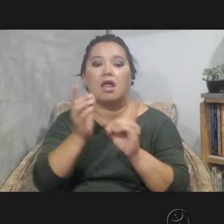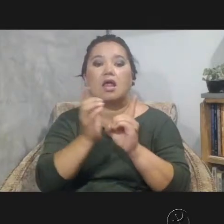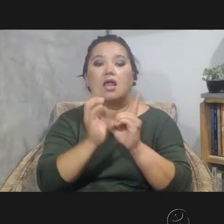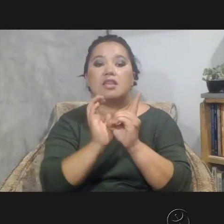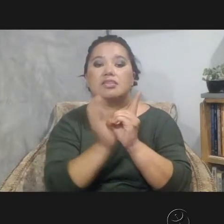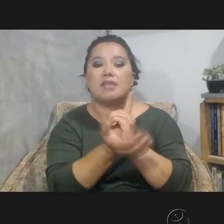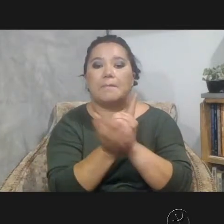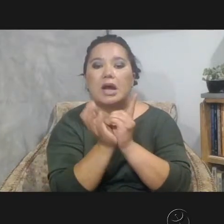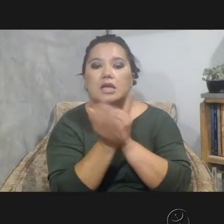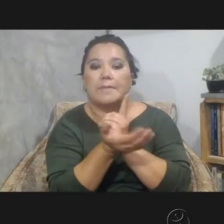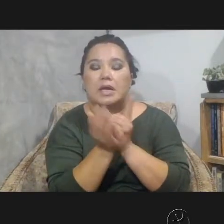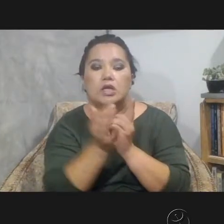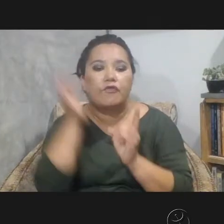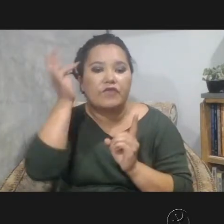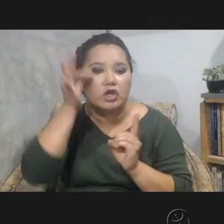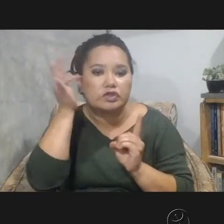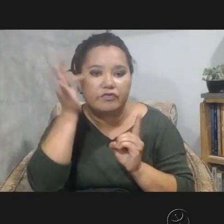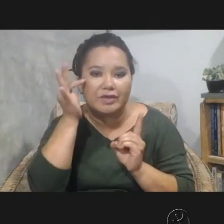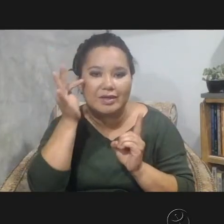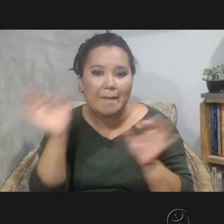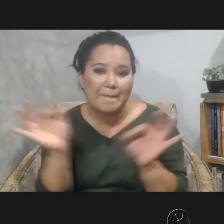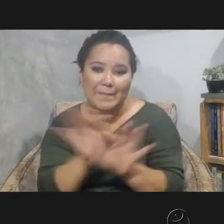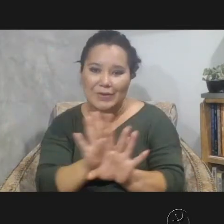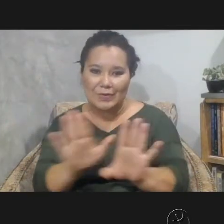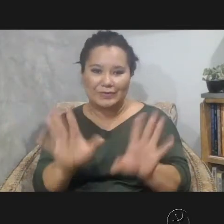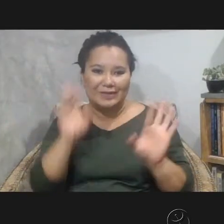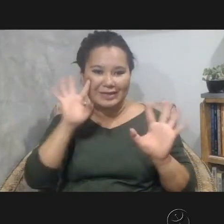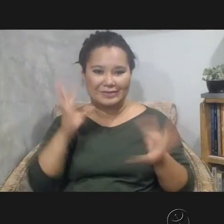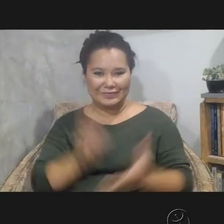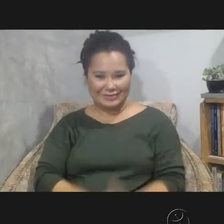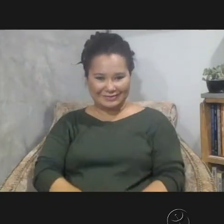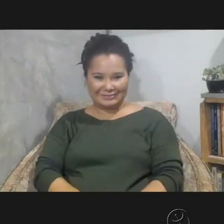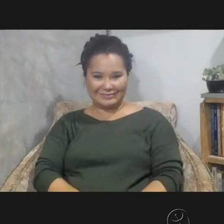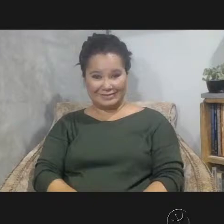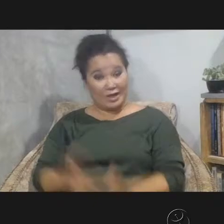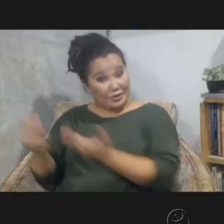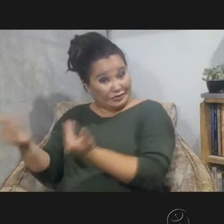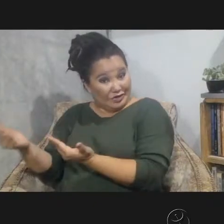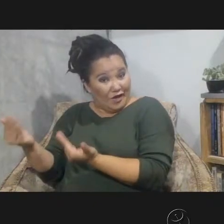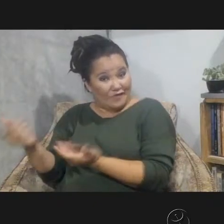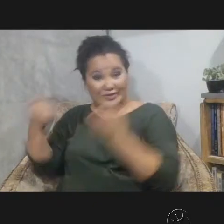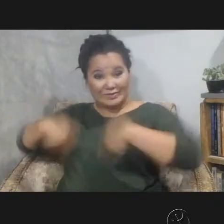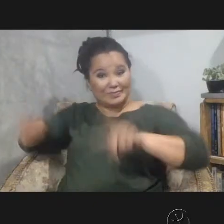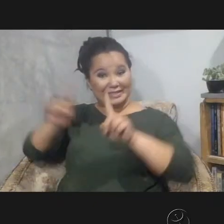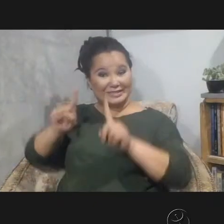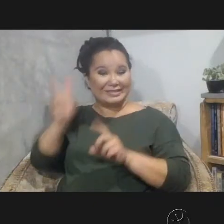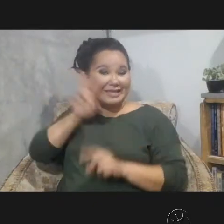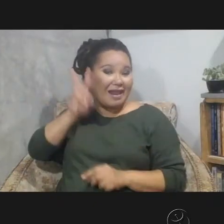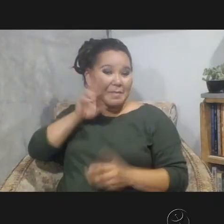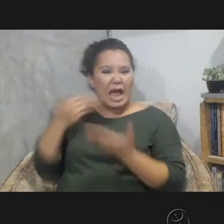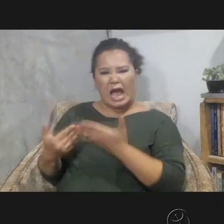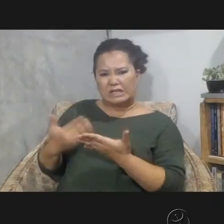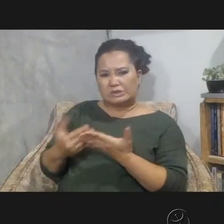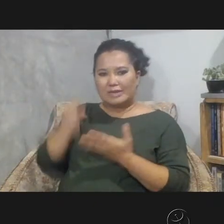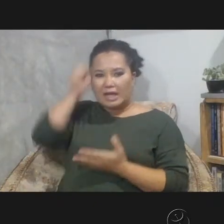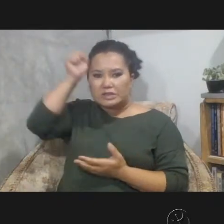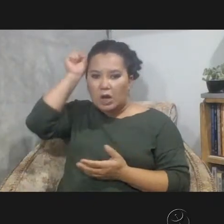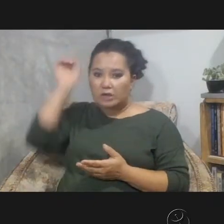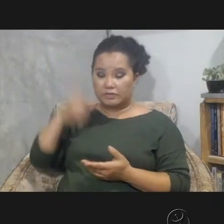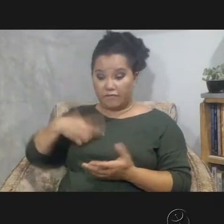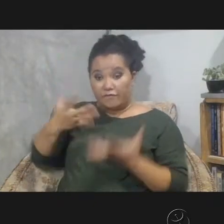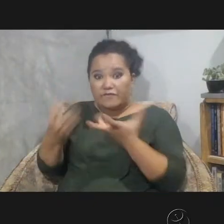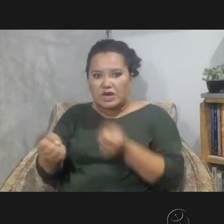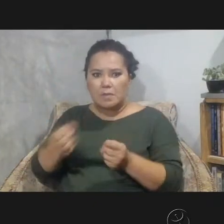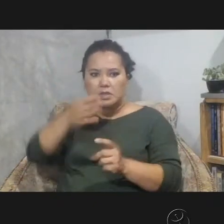se maravilhar com seus grandes conquistas, apenas memorizar ferramentas que podem contribuir para